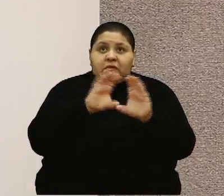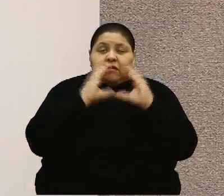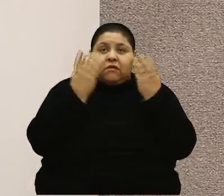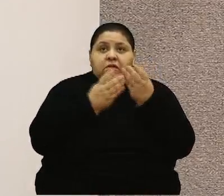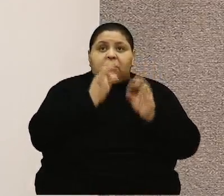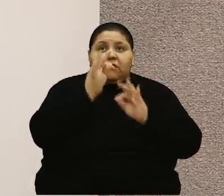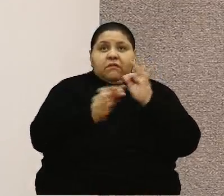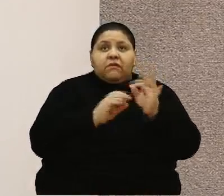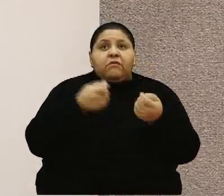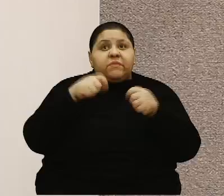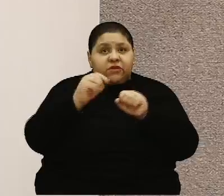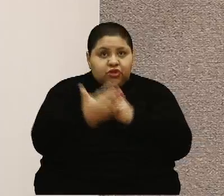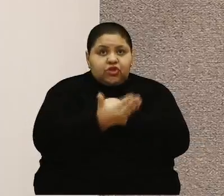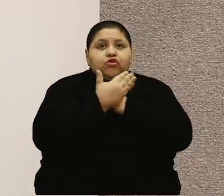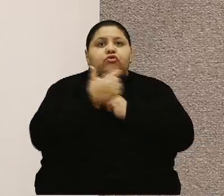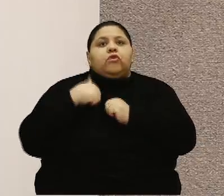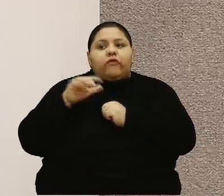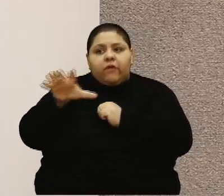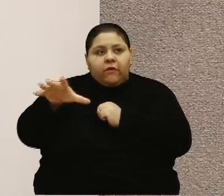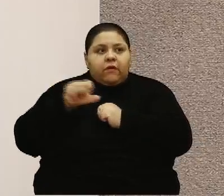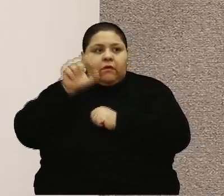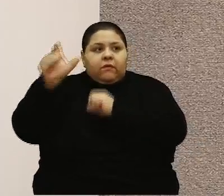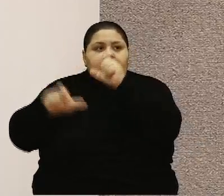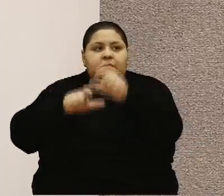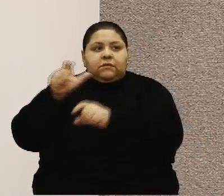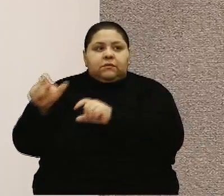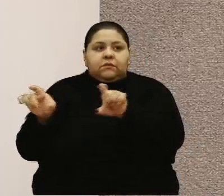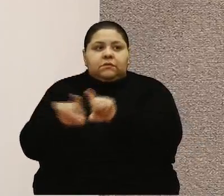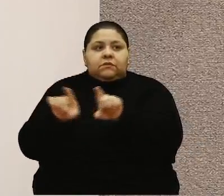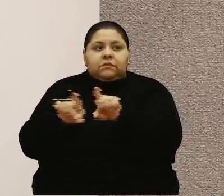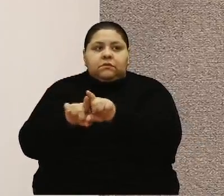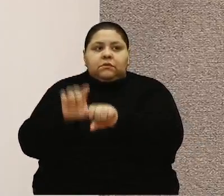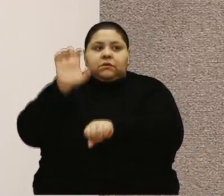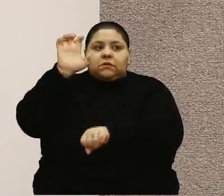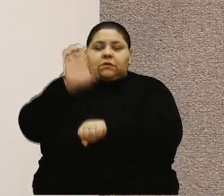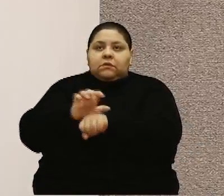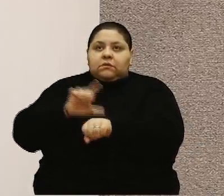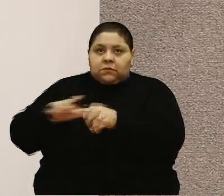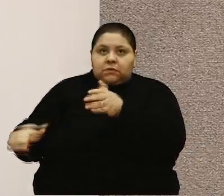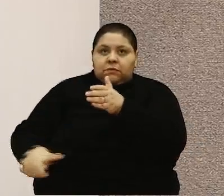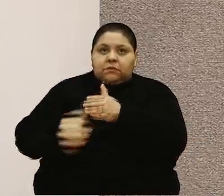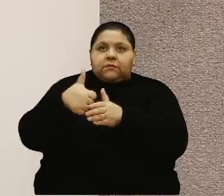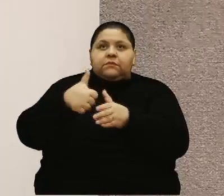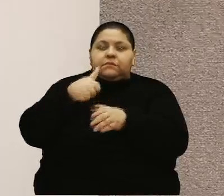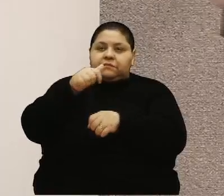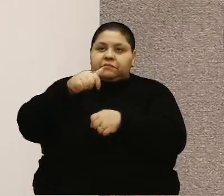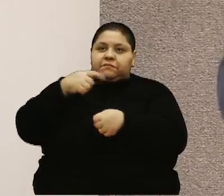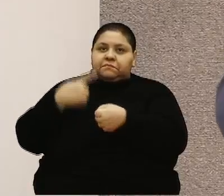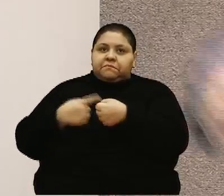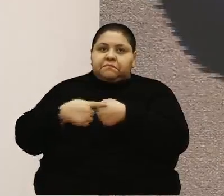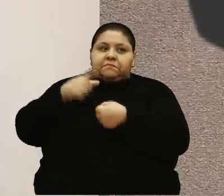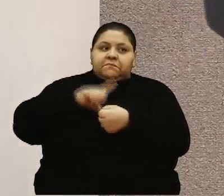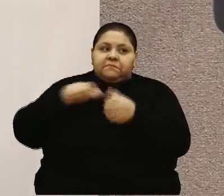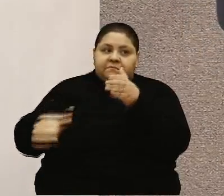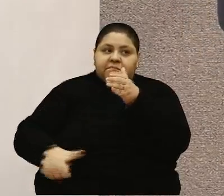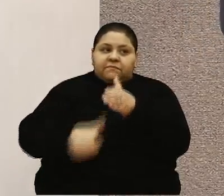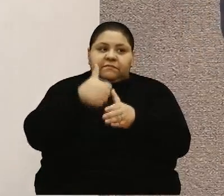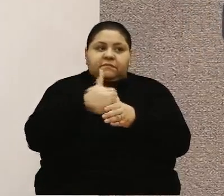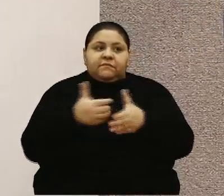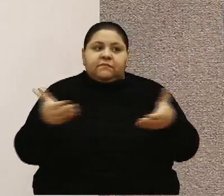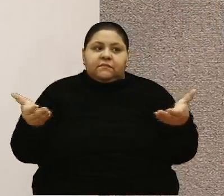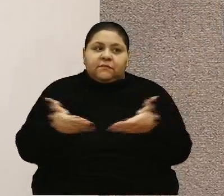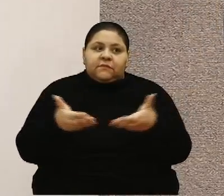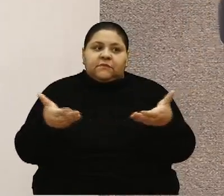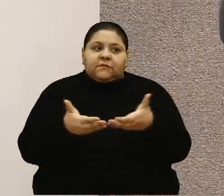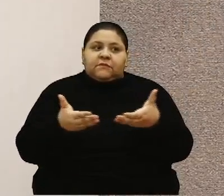liga e diz, preciso de ajuda. A gente vai lá e busca a comunidade terapêutica. O Estado tem que melhorar? Tem que melhorar. O município tem que melhorar? Tem que melhorar. Agora, que